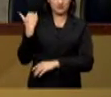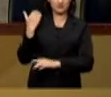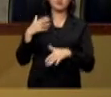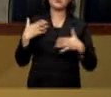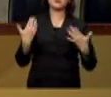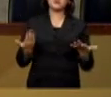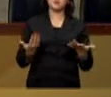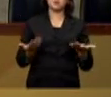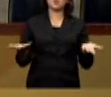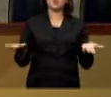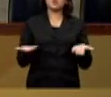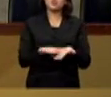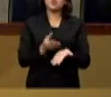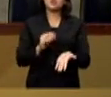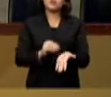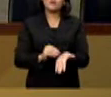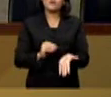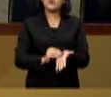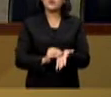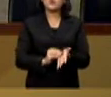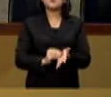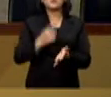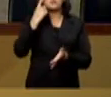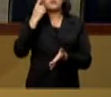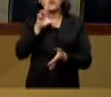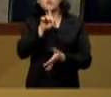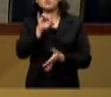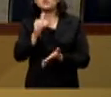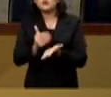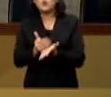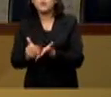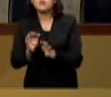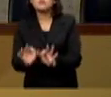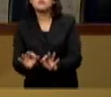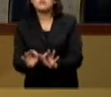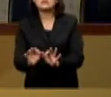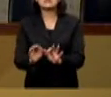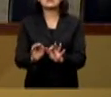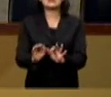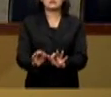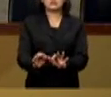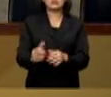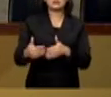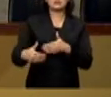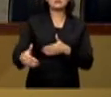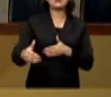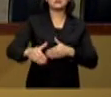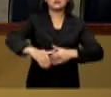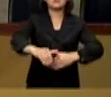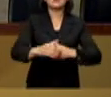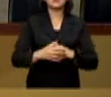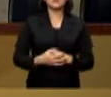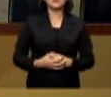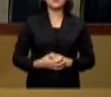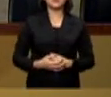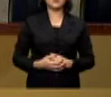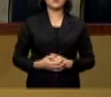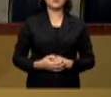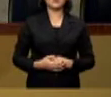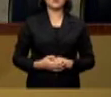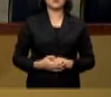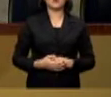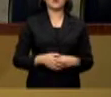modulação ficou para o dia de hoje, da lavra do ministro Dias Toffoli, que ficou para redator